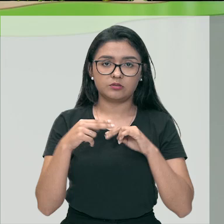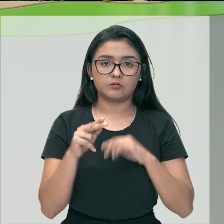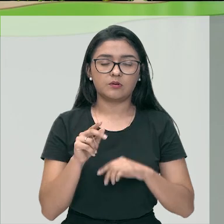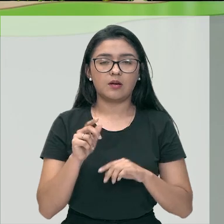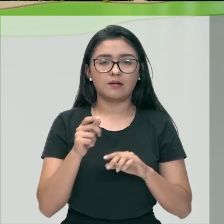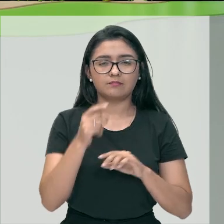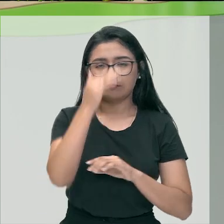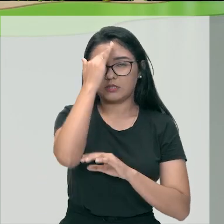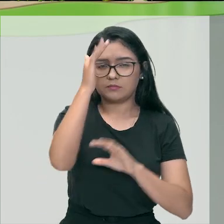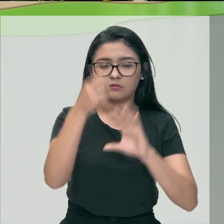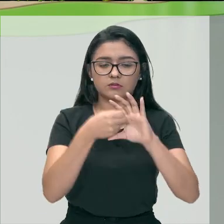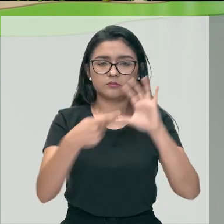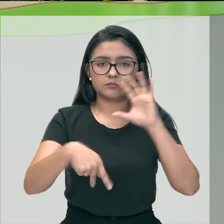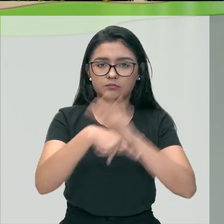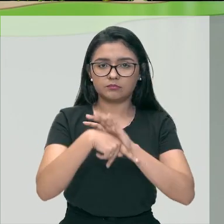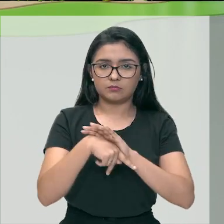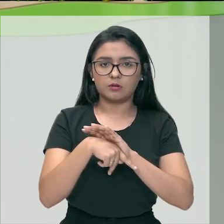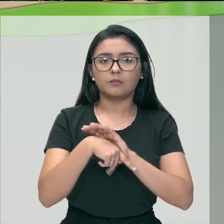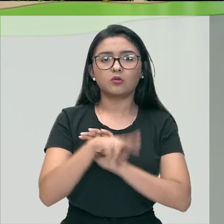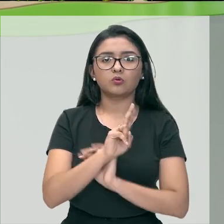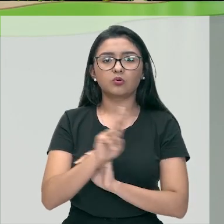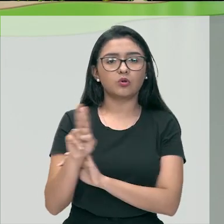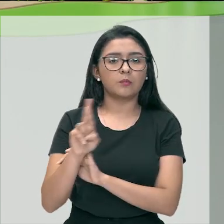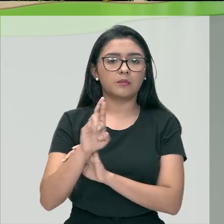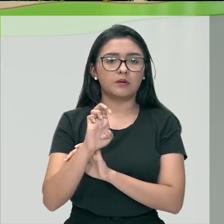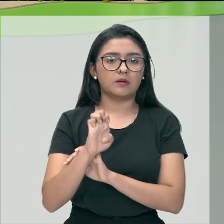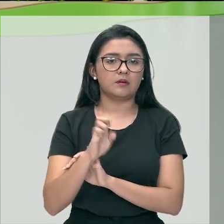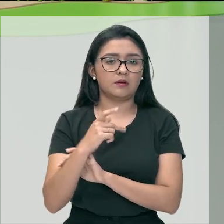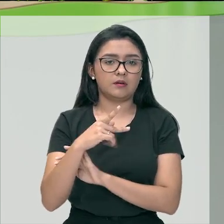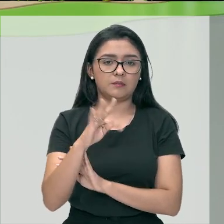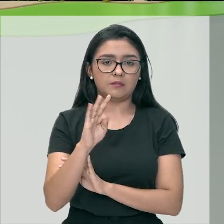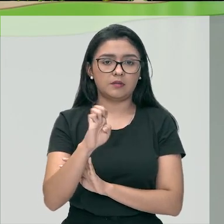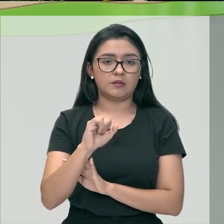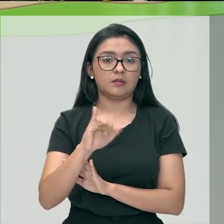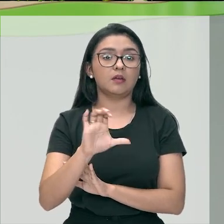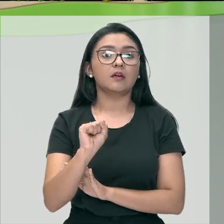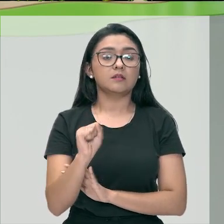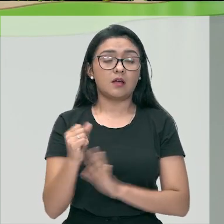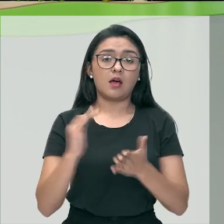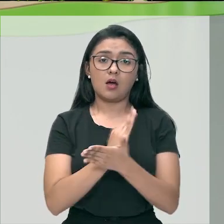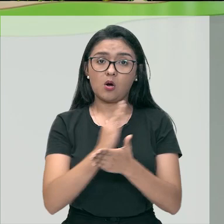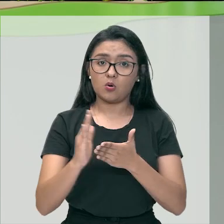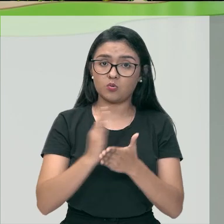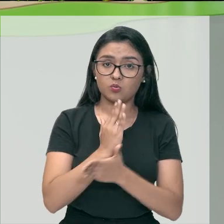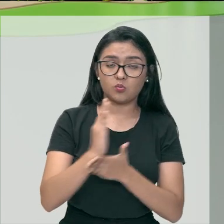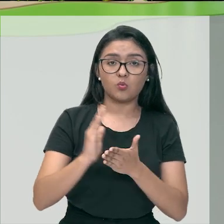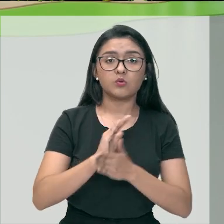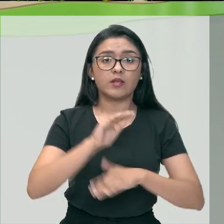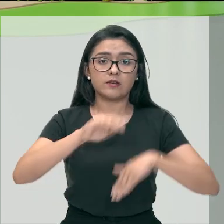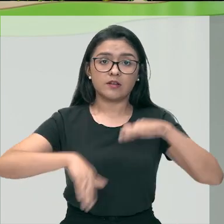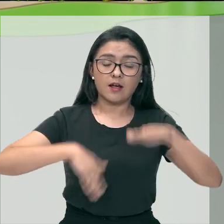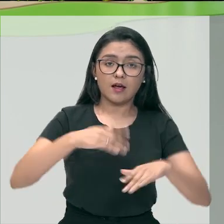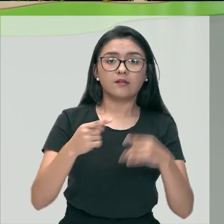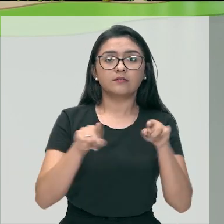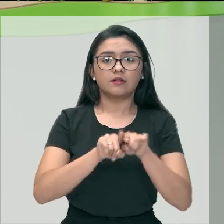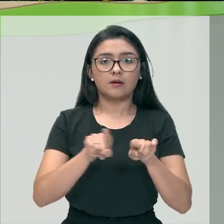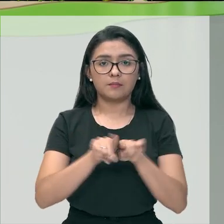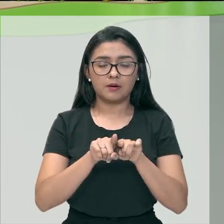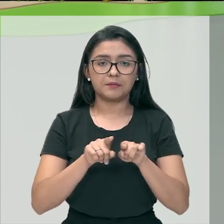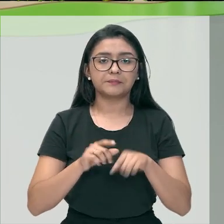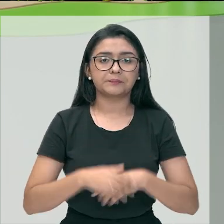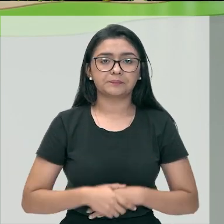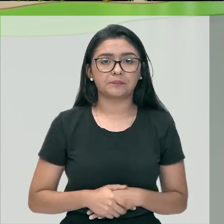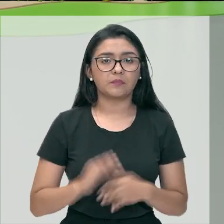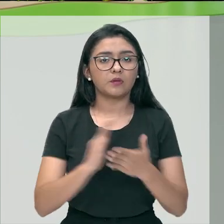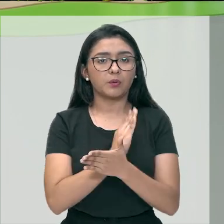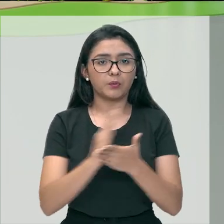essa principal característica, né, de onde vem o nome répteis. Mas não somente rastejam, alguns deles nadam também, a gente vai encontrar